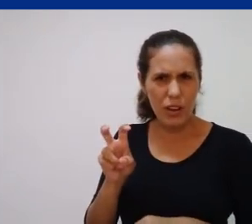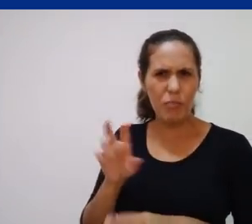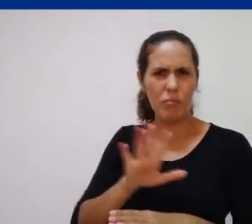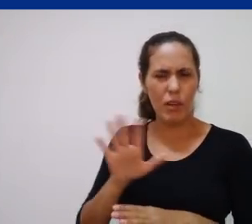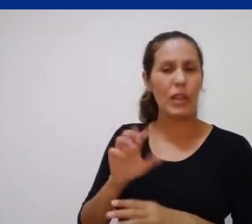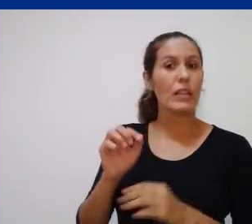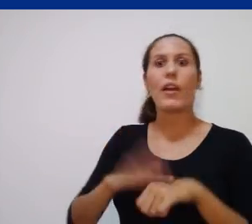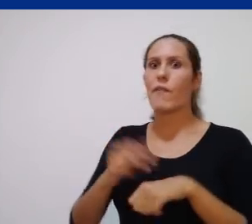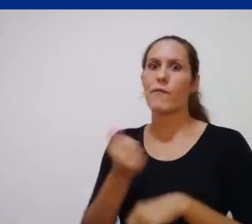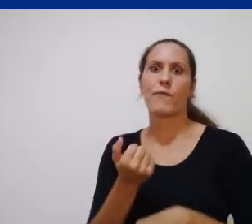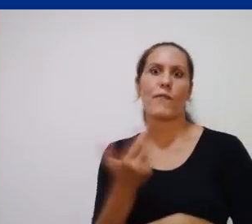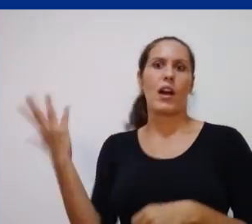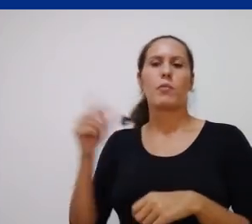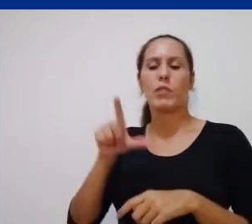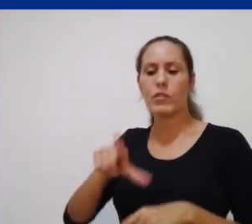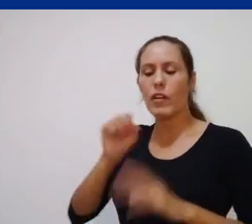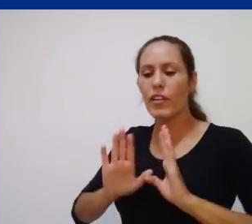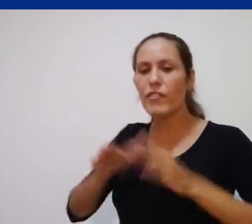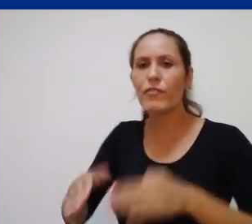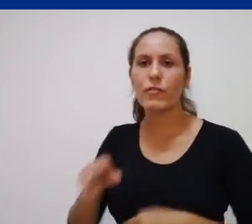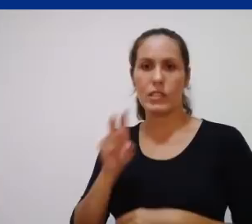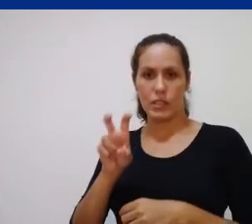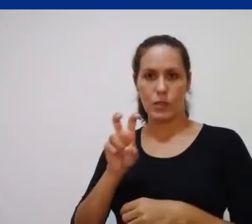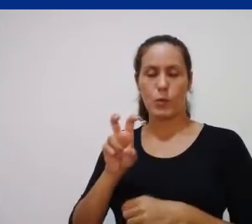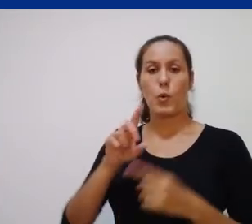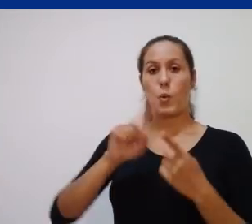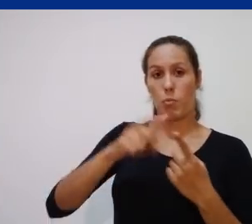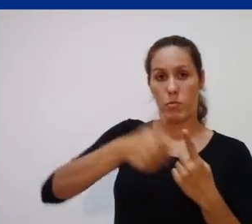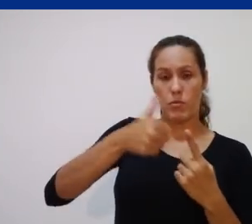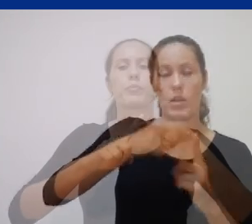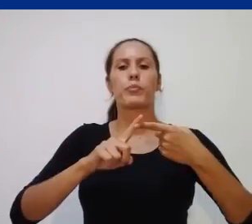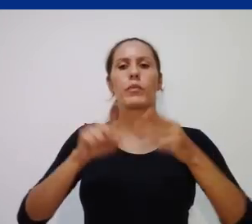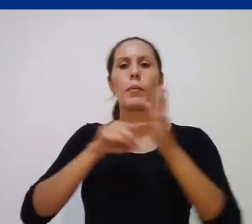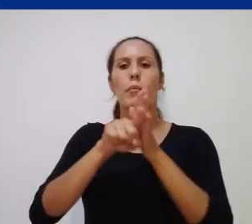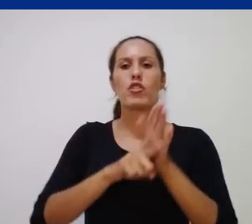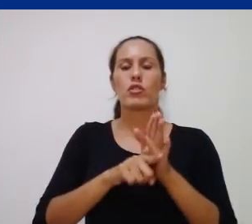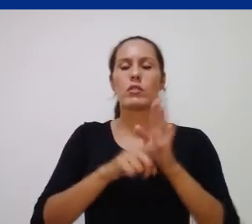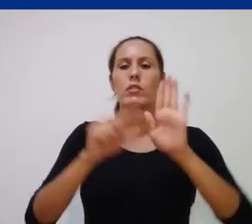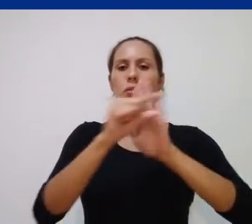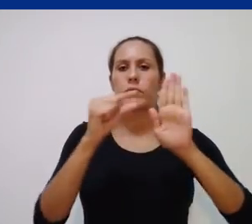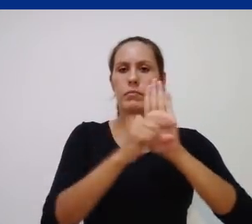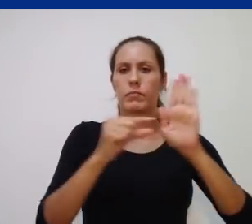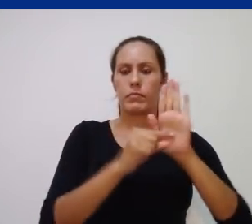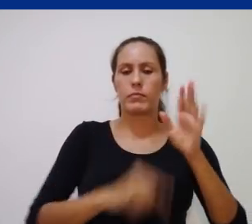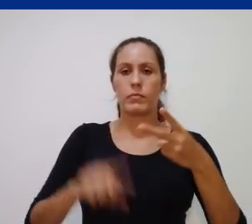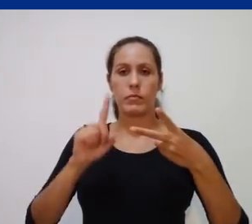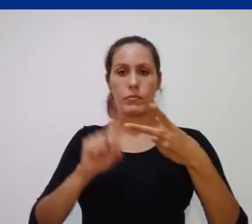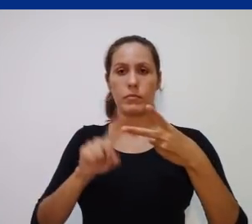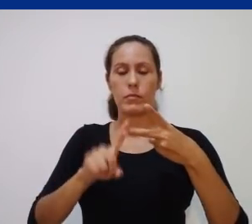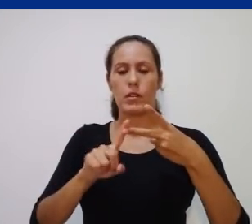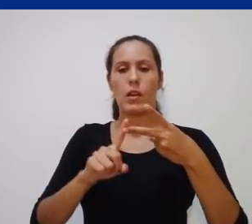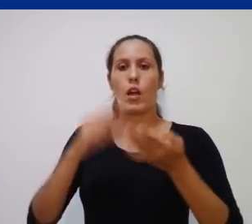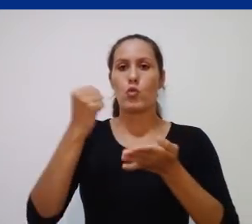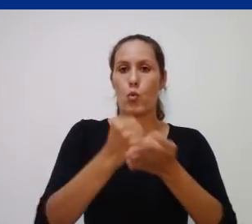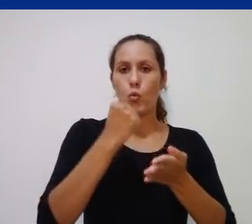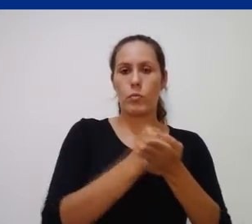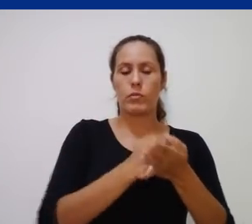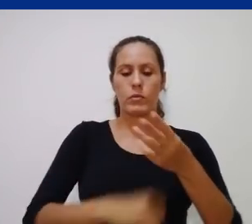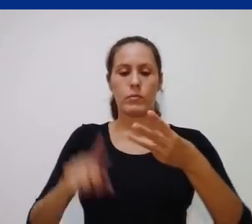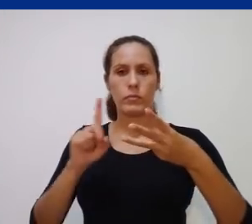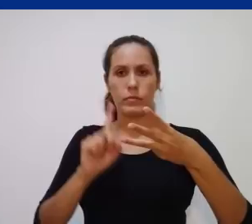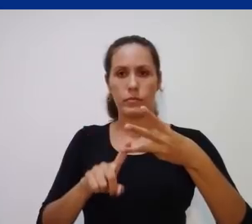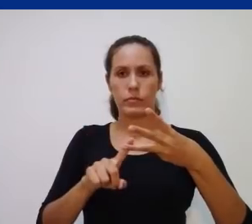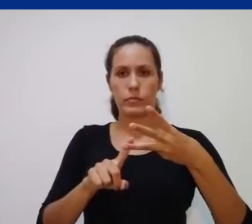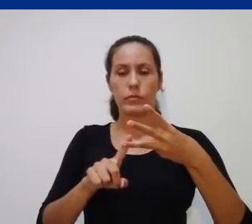é a pesquisa bibliográfica, em seguida, pesquisa documental, terceiro, pesquisa experimental,